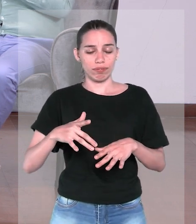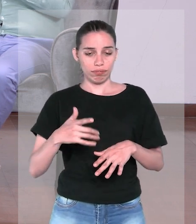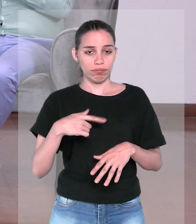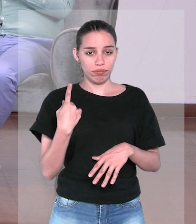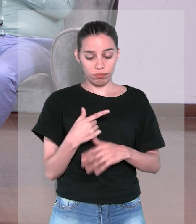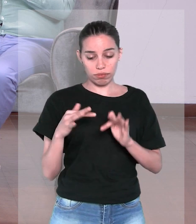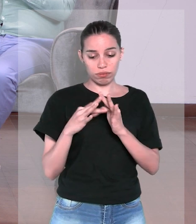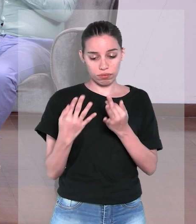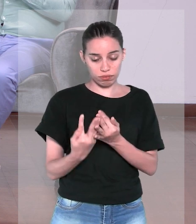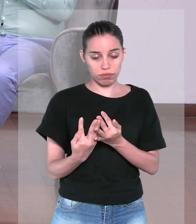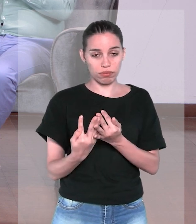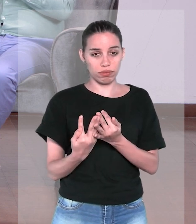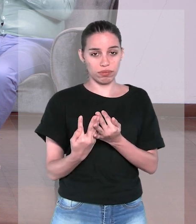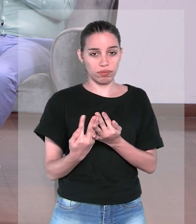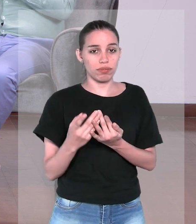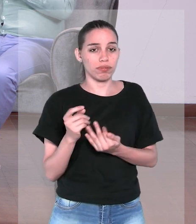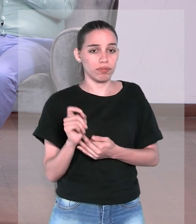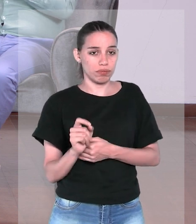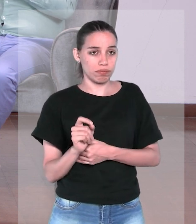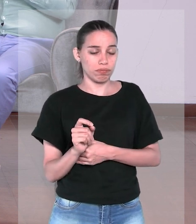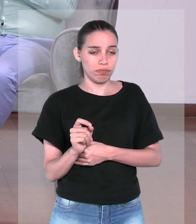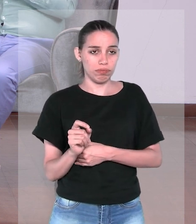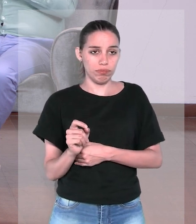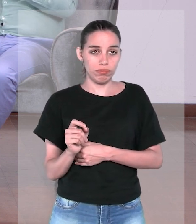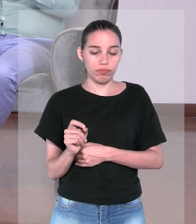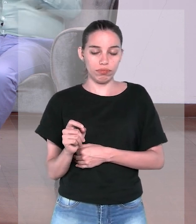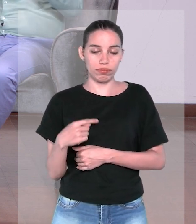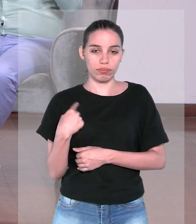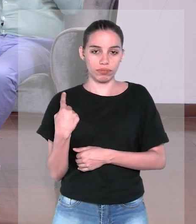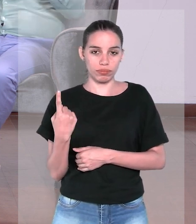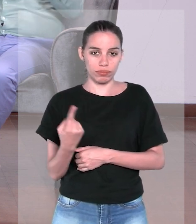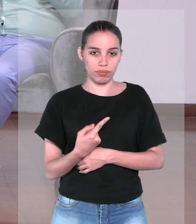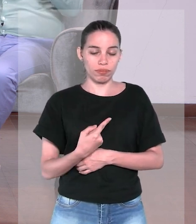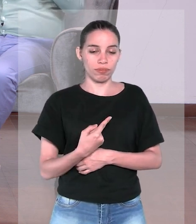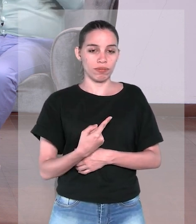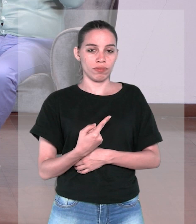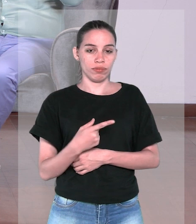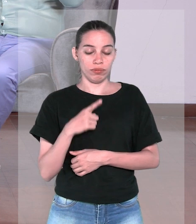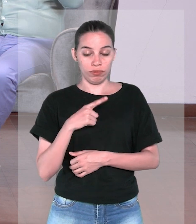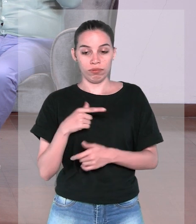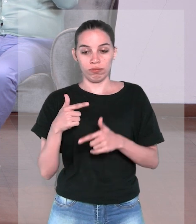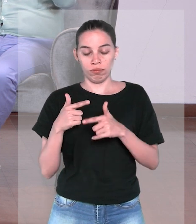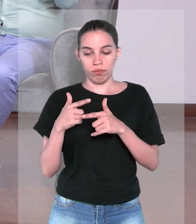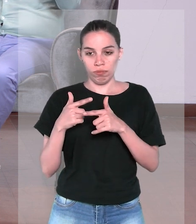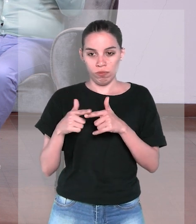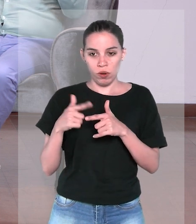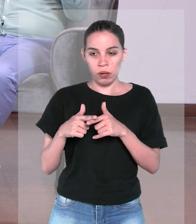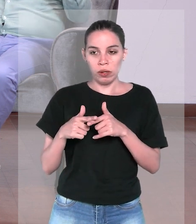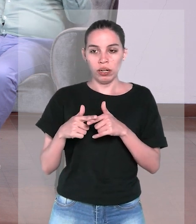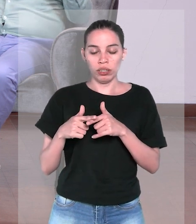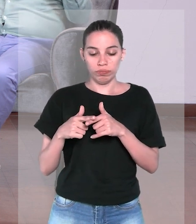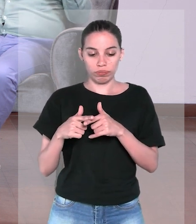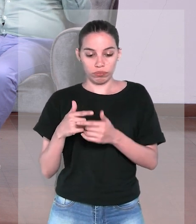no meu entendimento, do que aquela família nuclear. Porque aquela família nuclear, no meu entendimento, ela aparentava